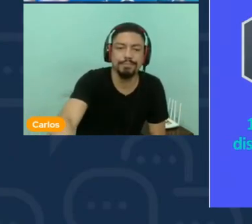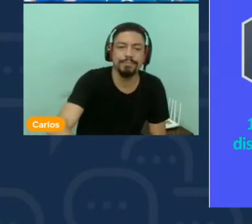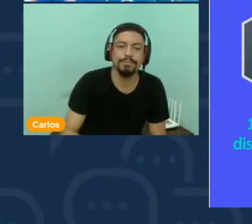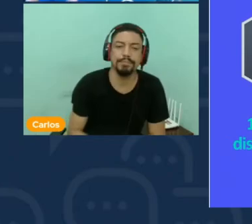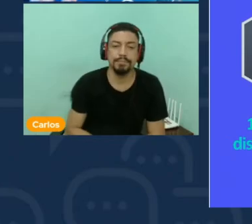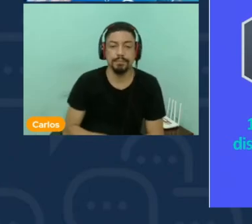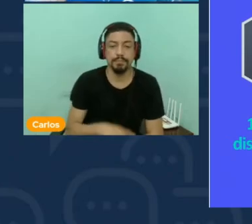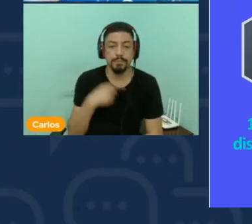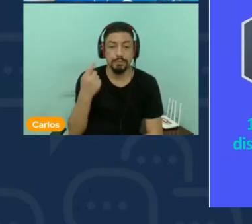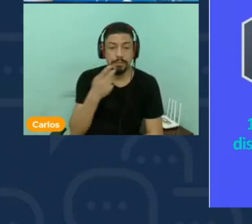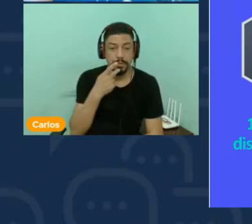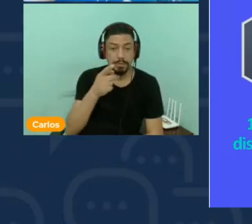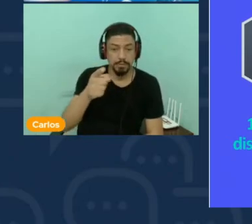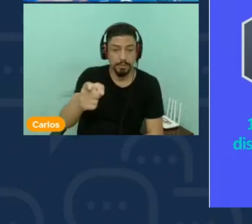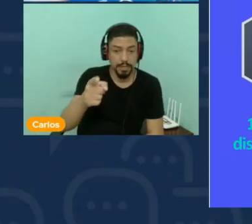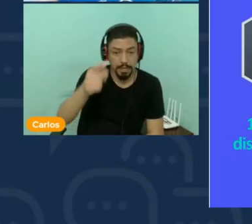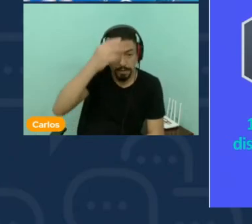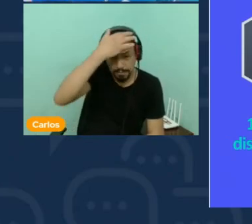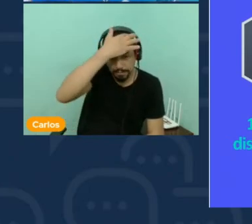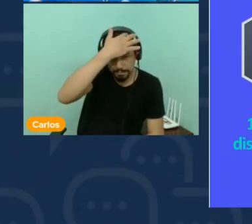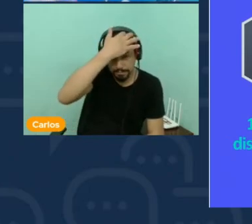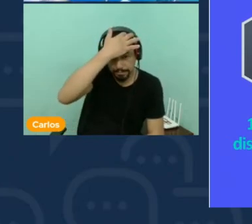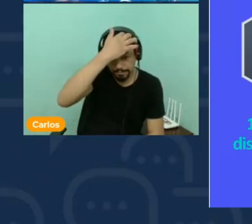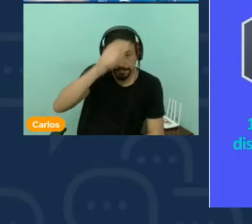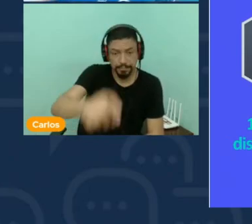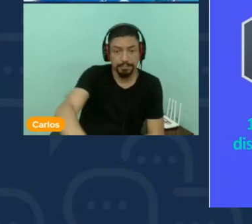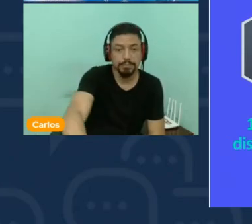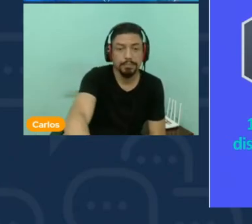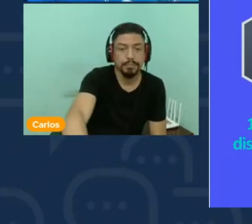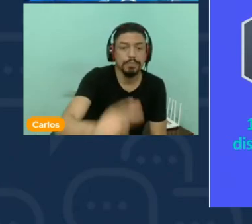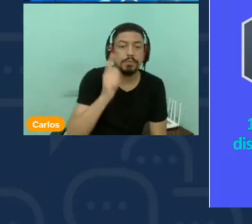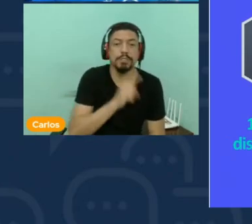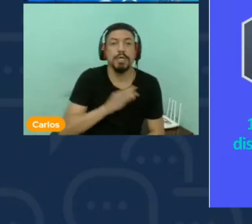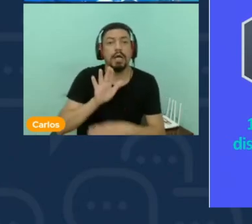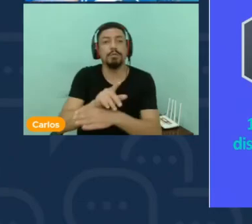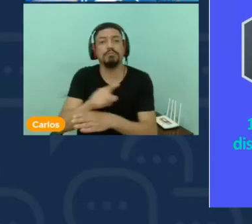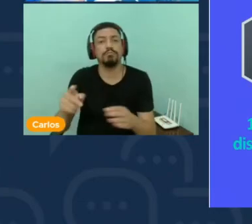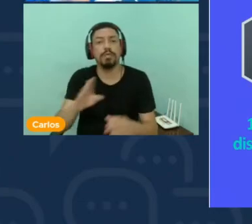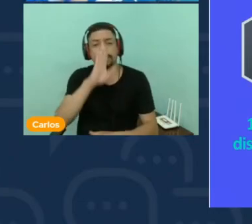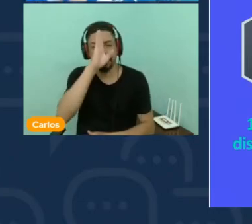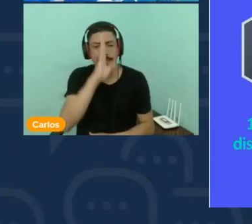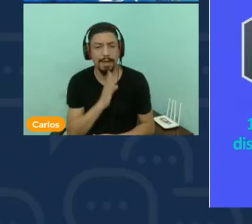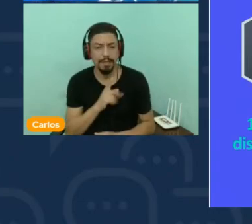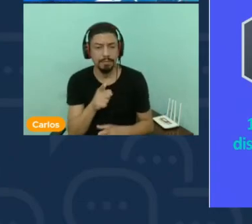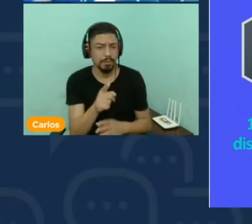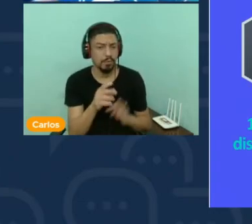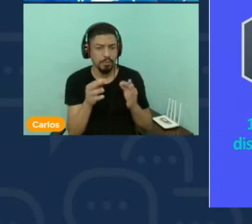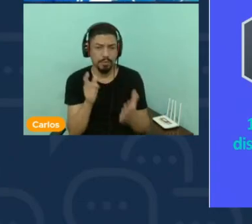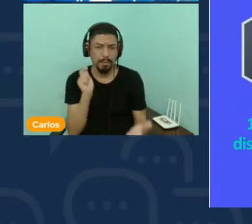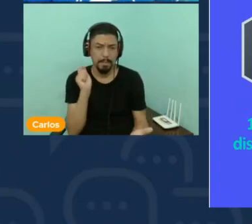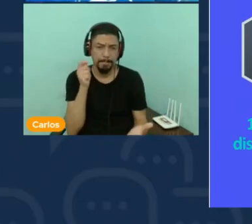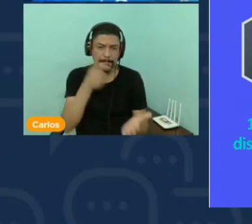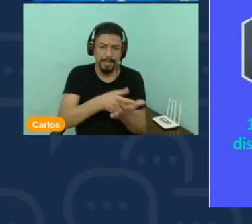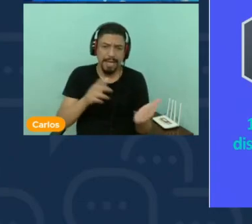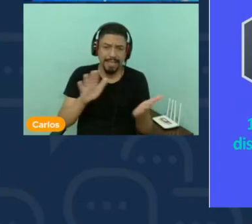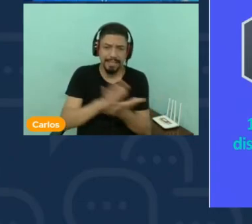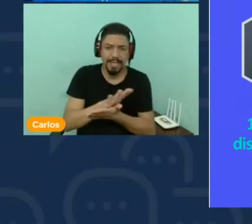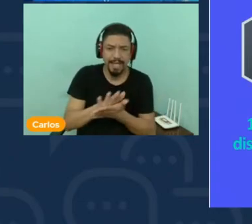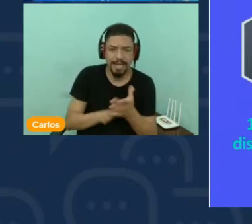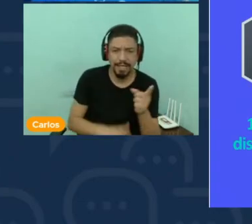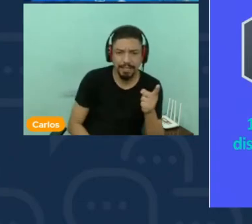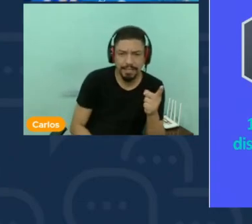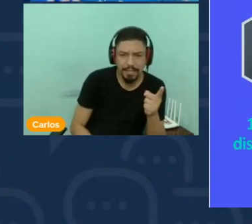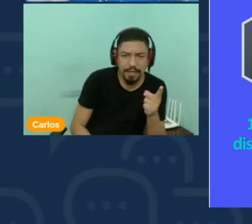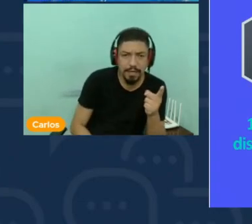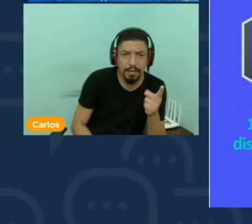gente faz para ajudar vocês, né? Tudo 100% gratuito, então aproveitem, pessoal. O voucher é lógico que é